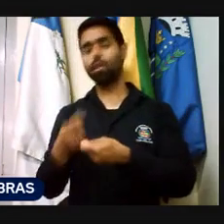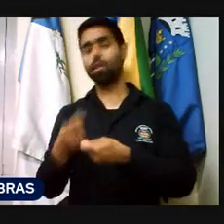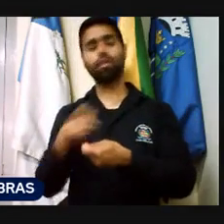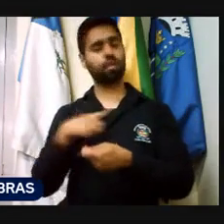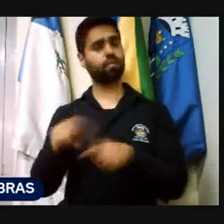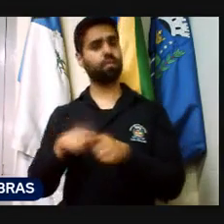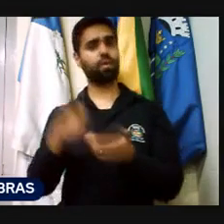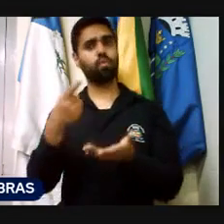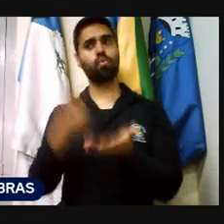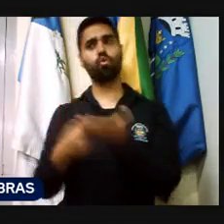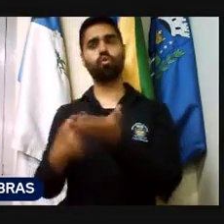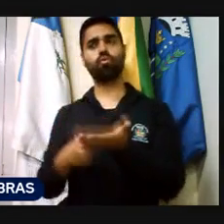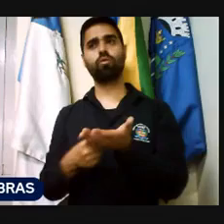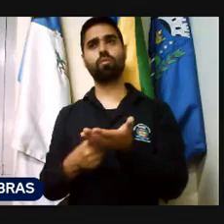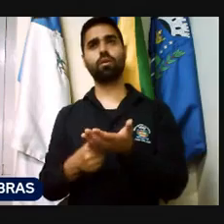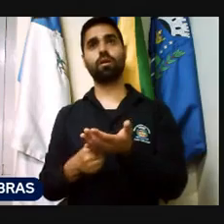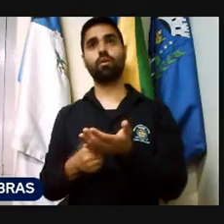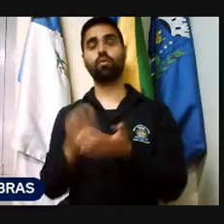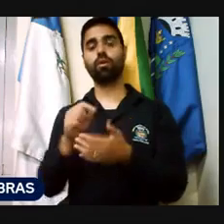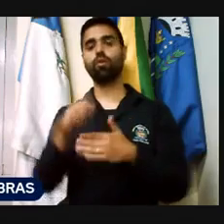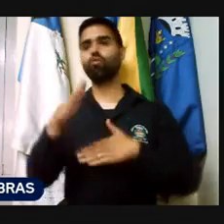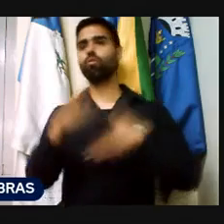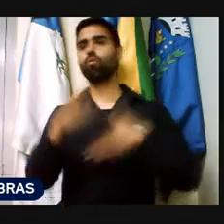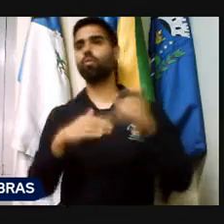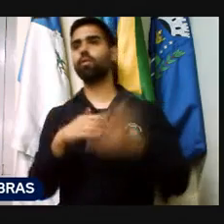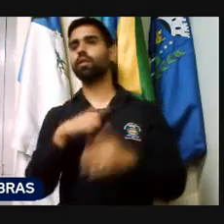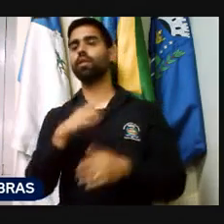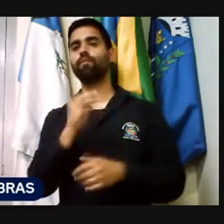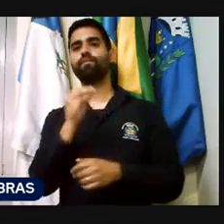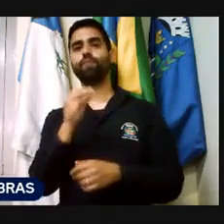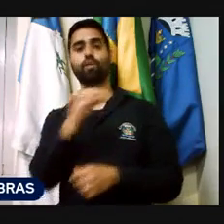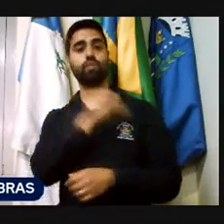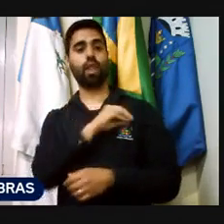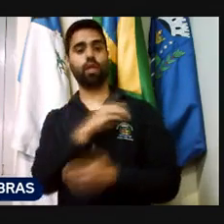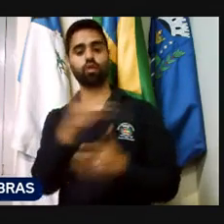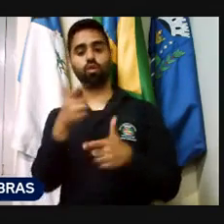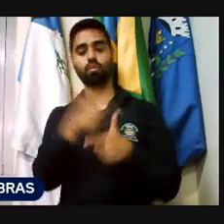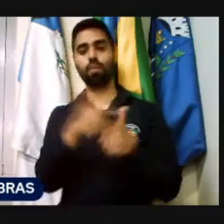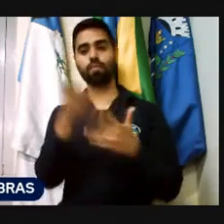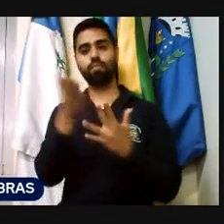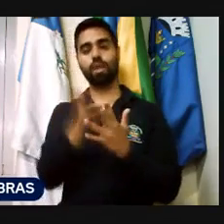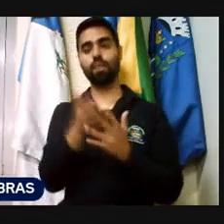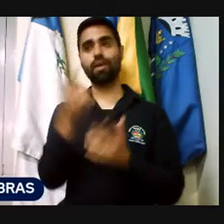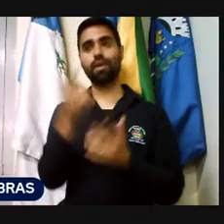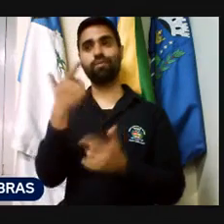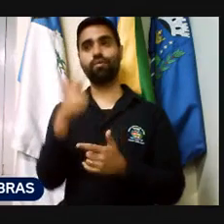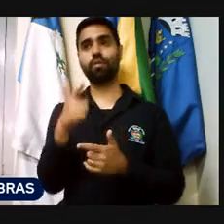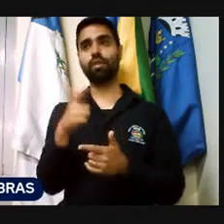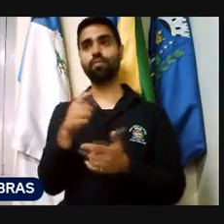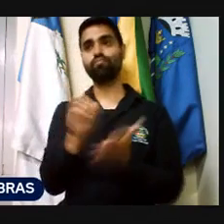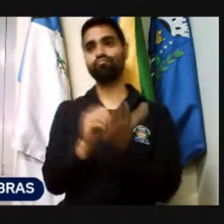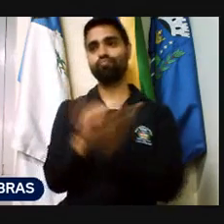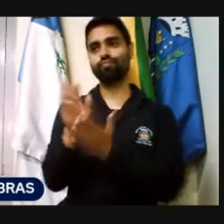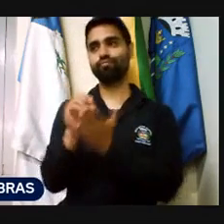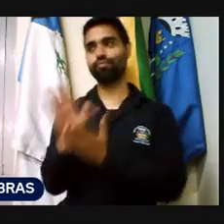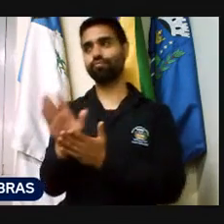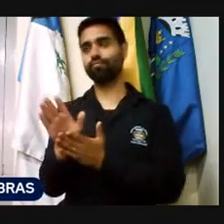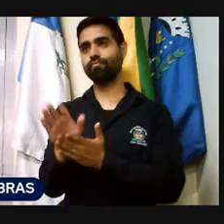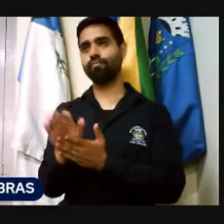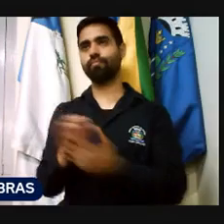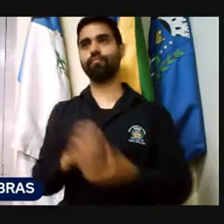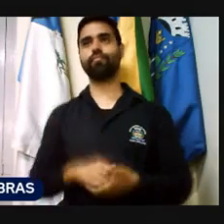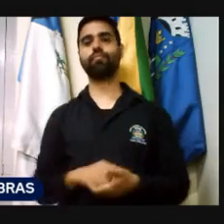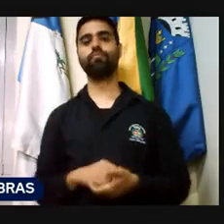seletivo onde os funcionários receberam a metade do salário para não ter que ser demitido.